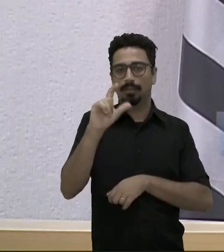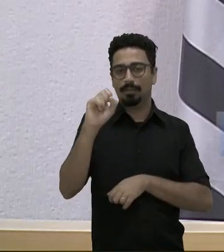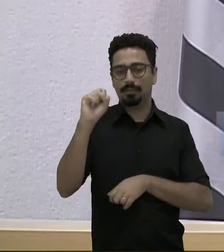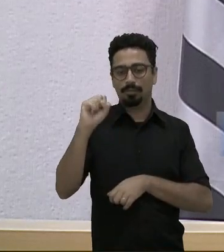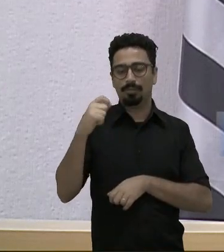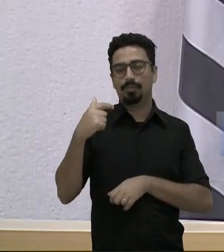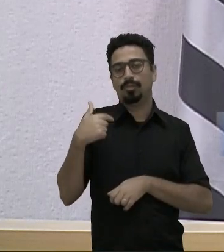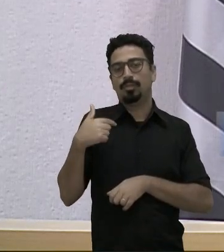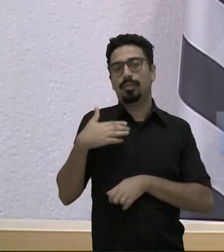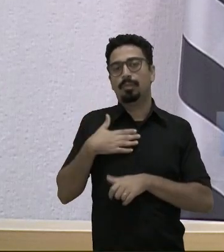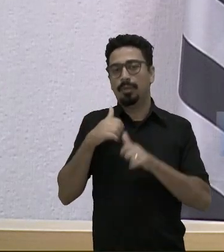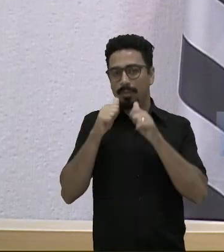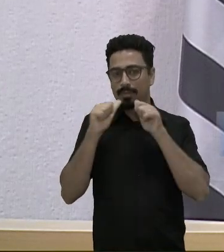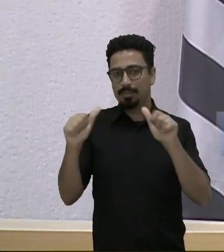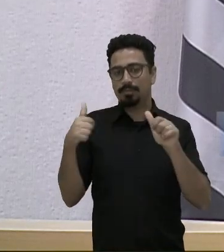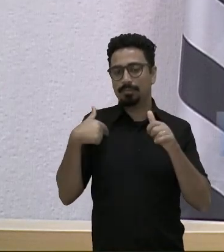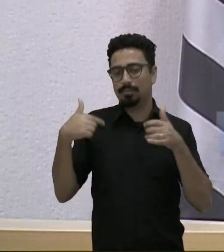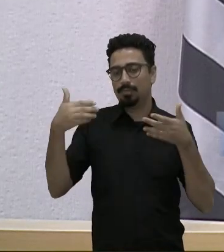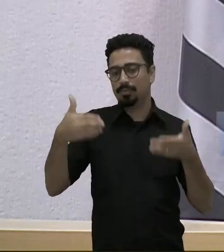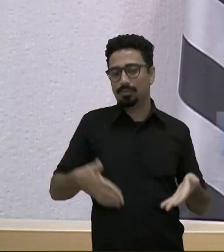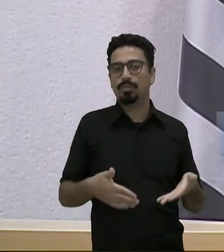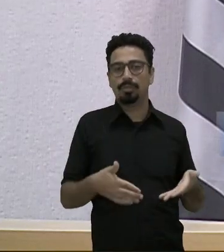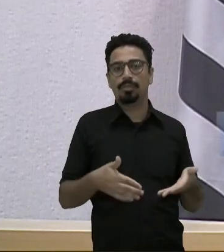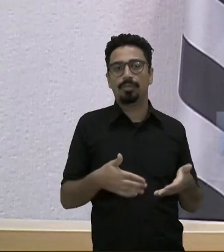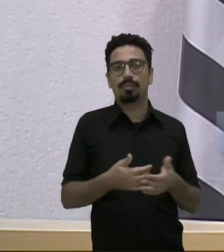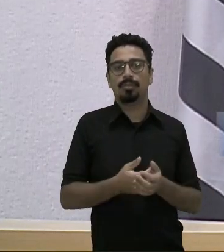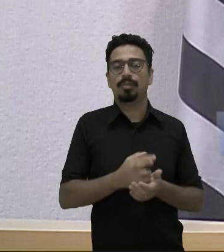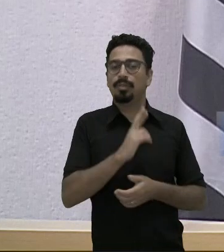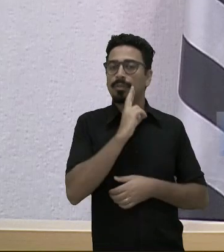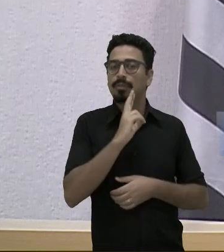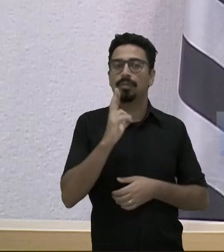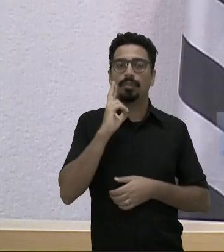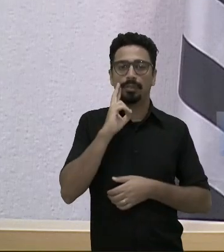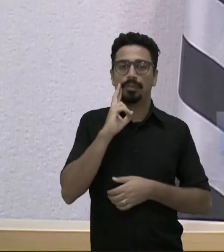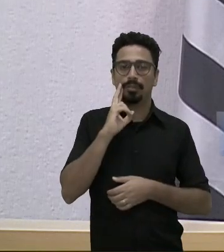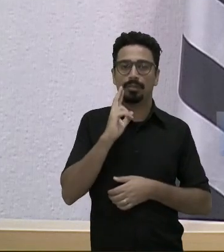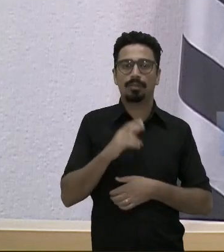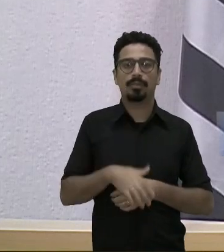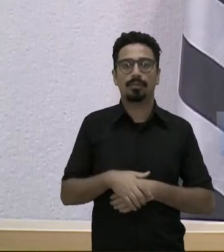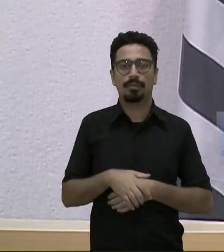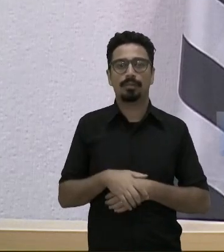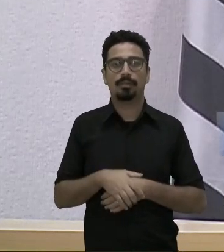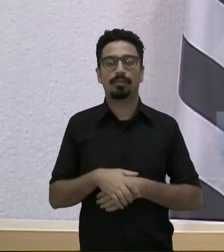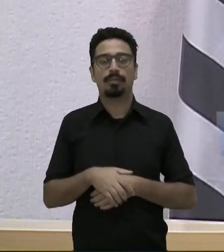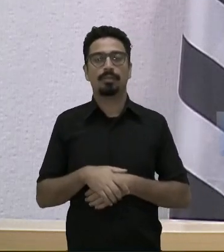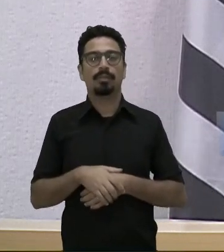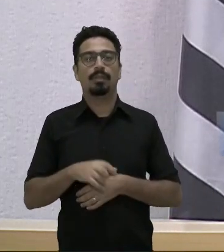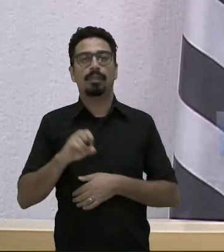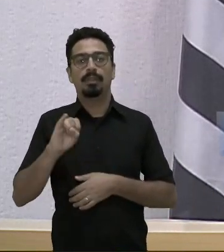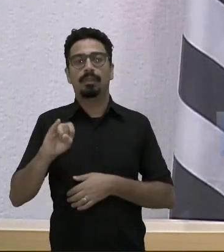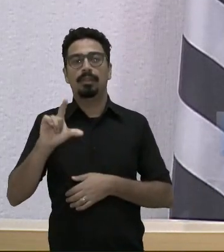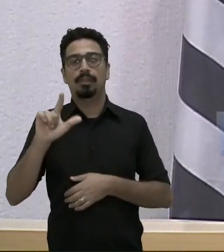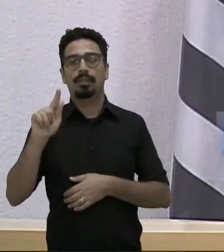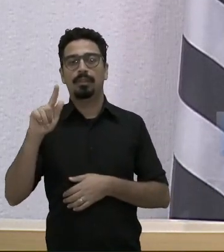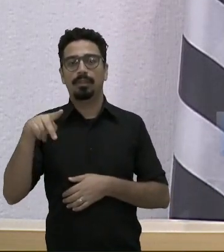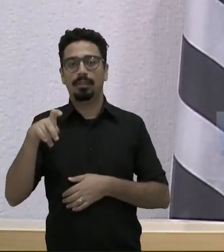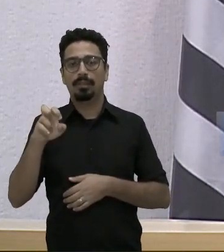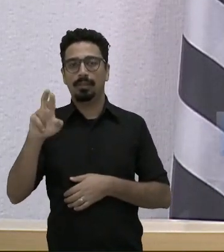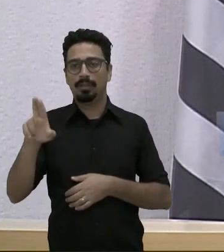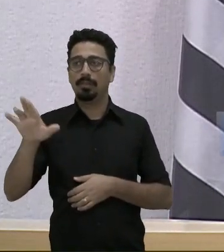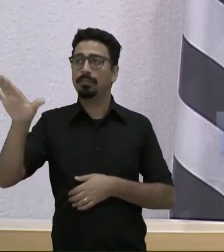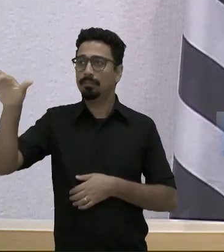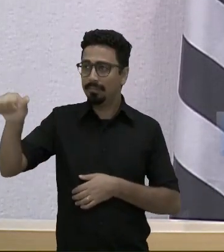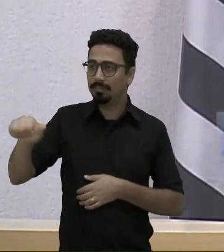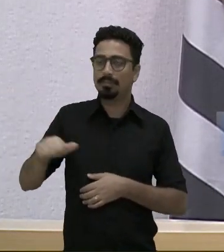num restaurante e sou atendido, o senhor é garçom? Qual que é o teu nome? Ilgner. Ilgner, por favor.